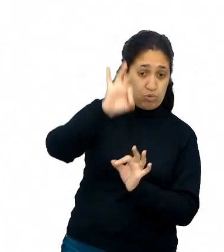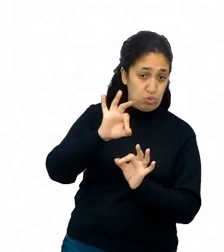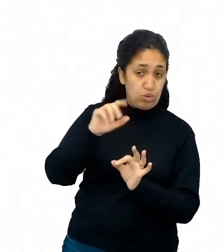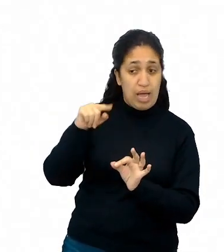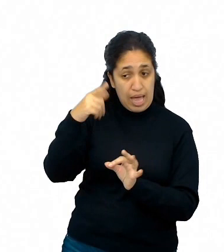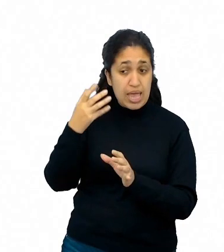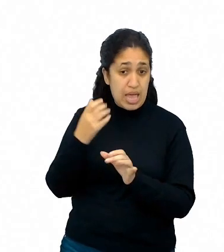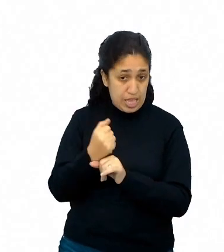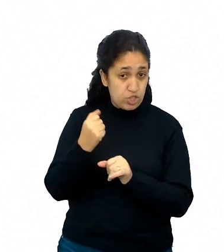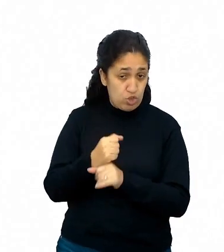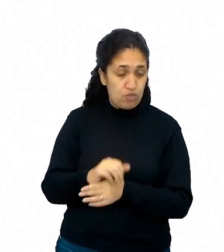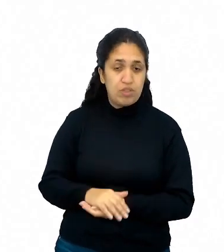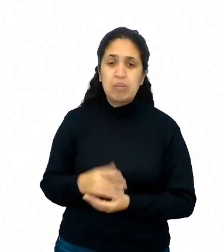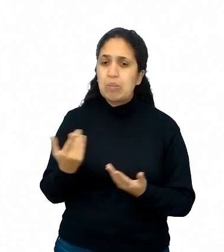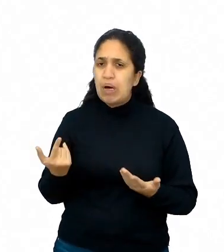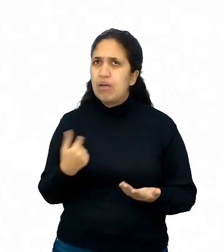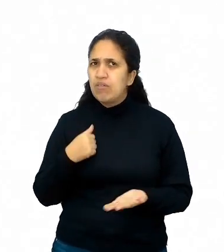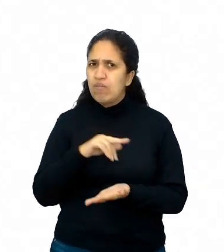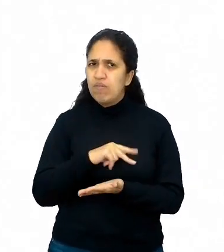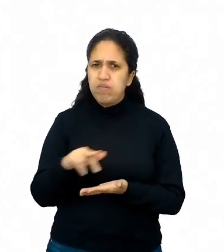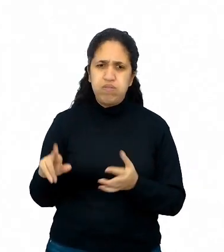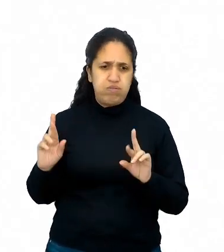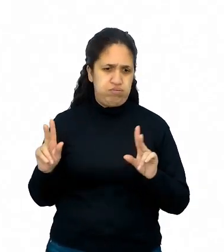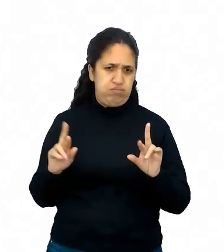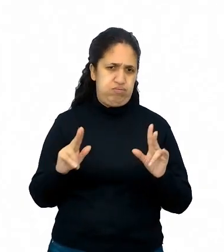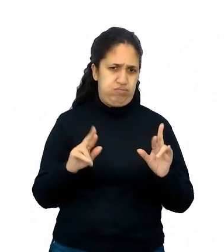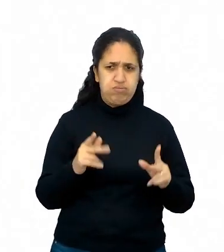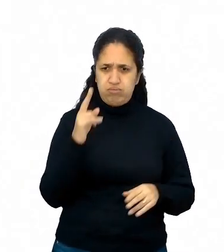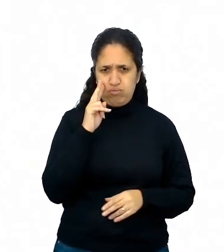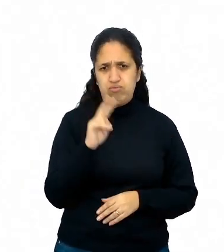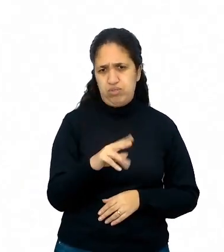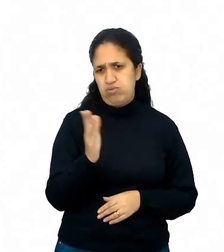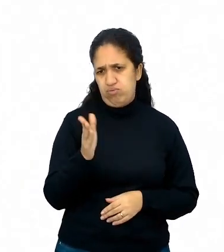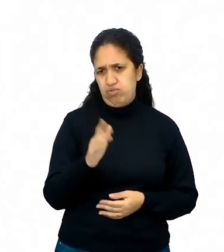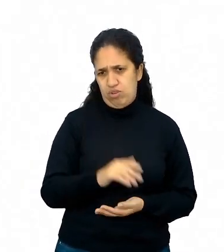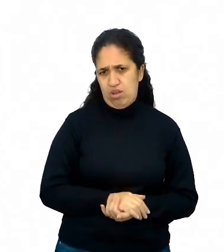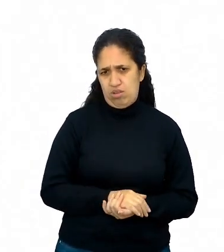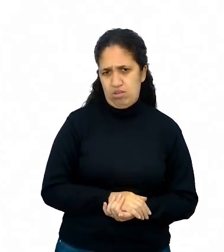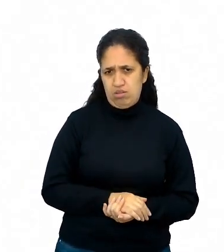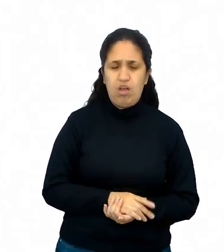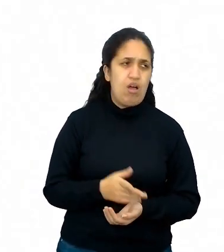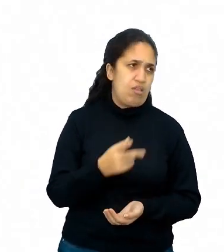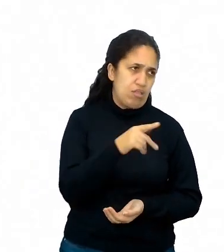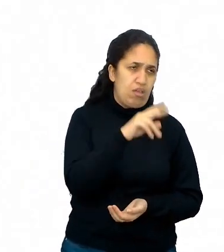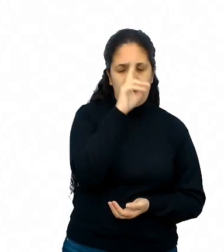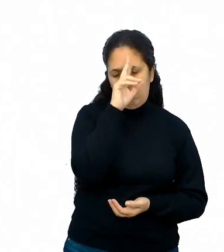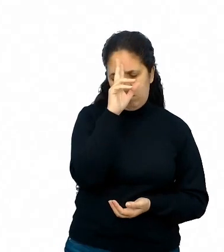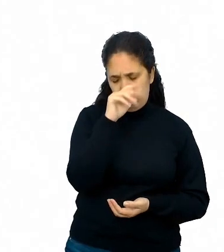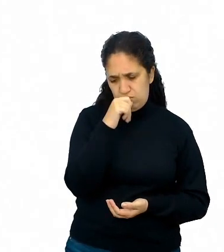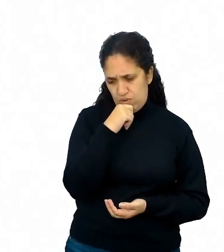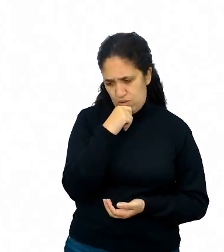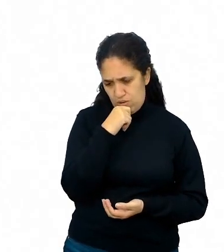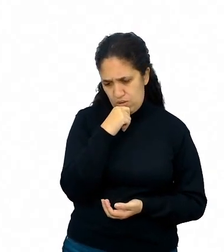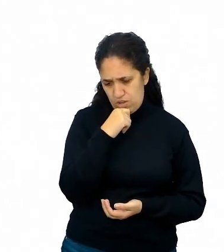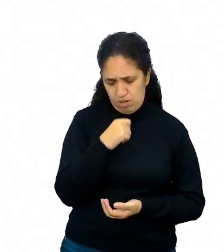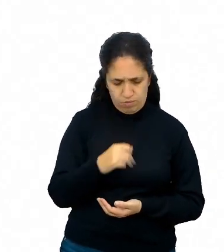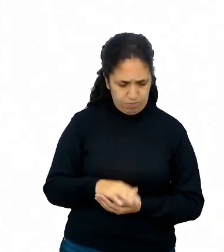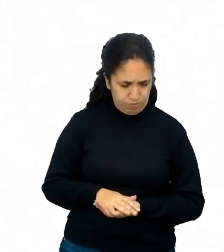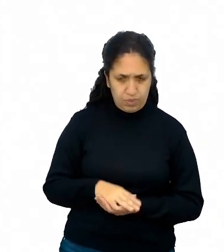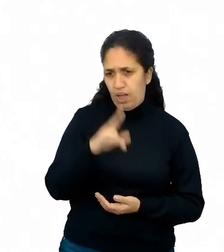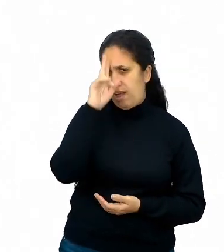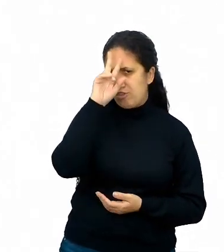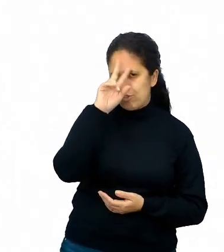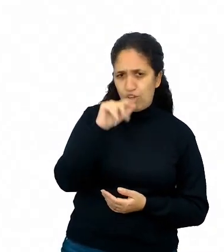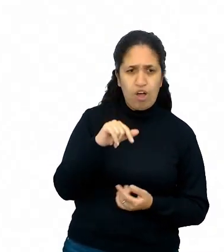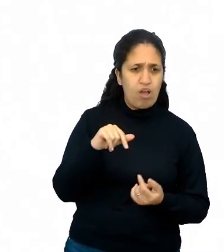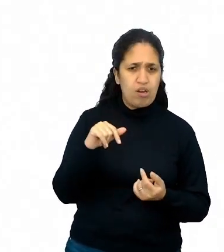Só que ele aparece de diversas maneiras, gente. Quem nunca viu? Aí vem a história da